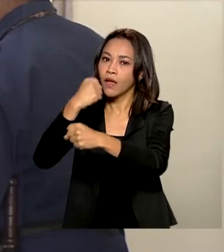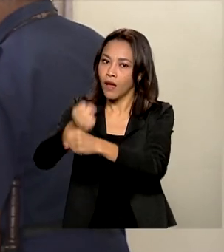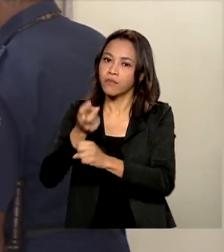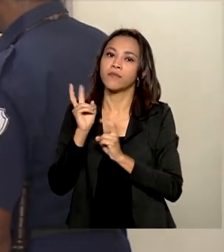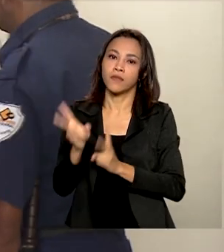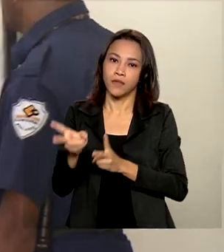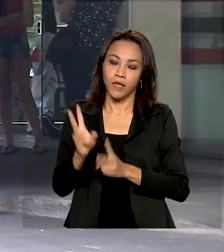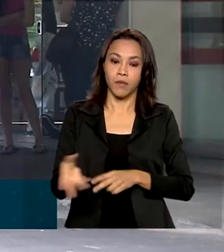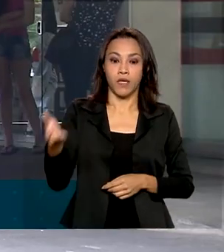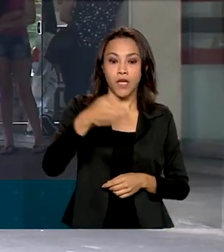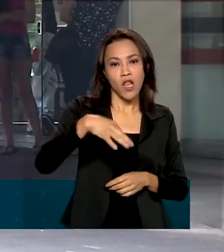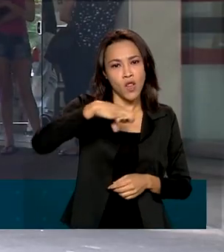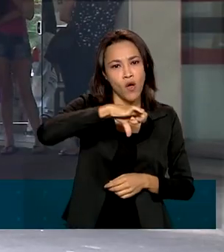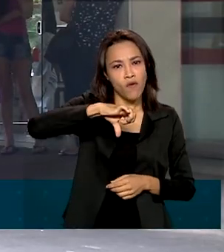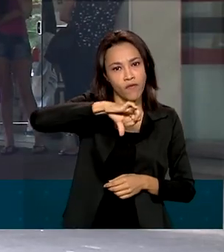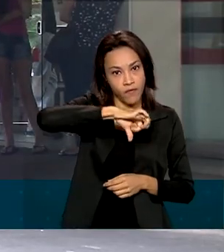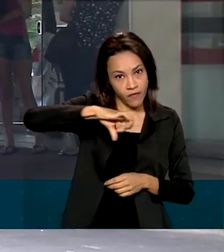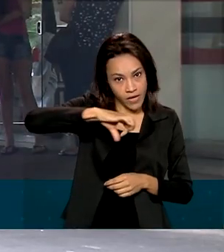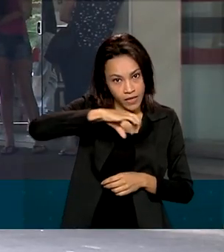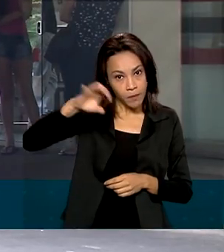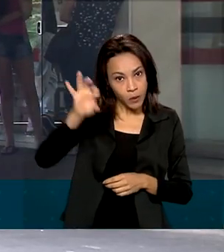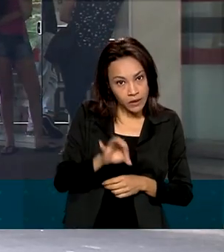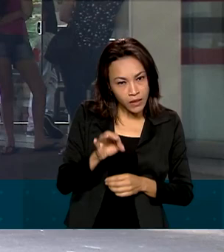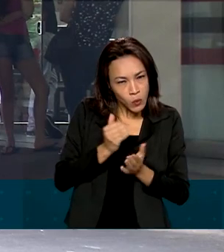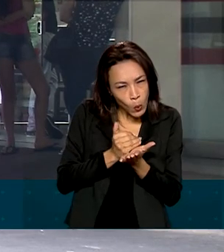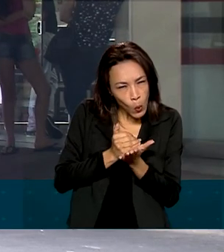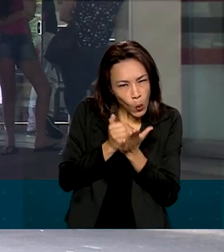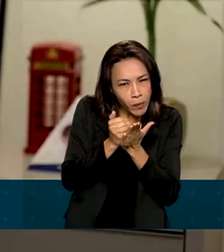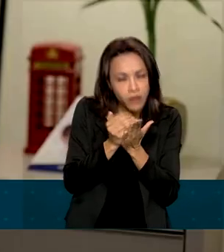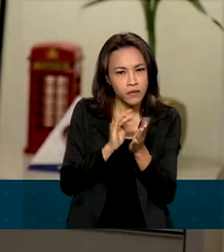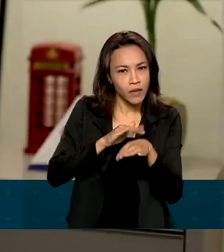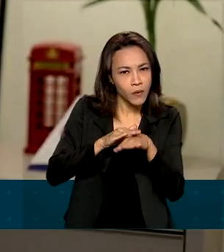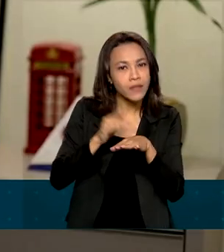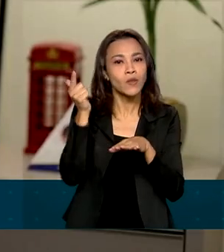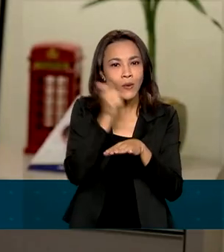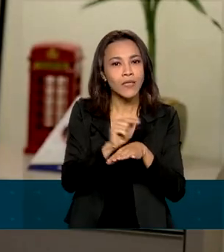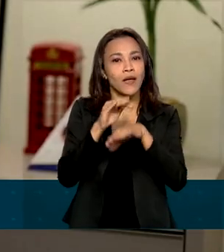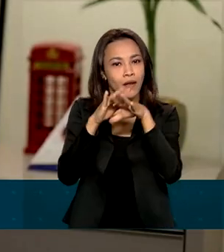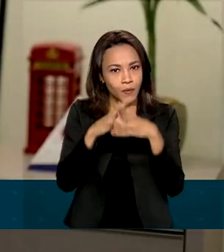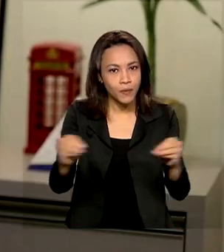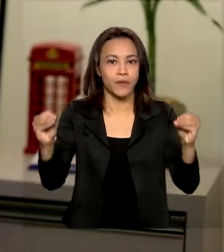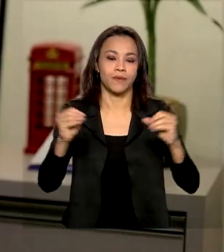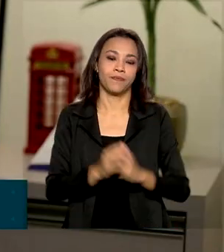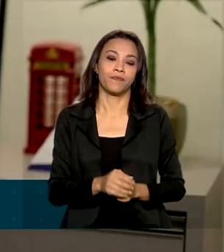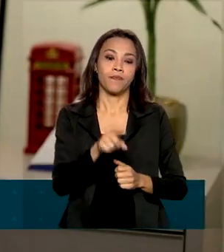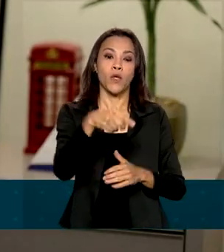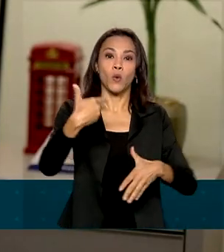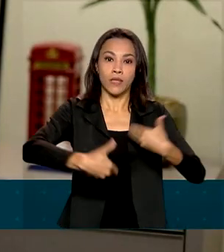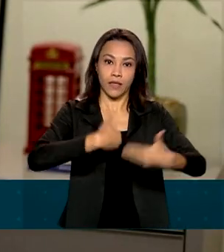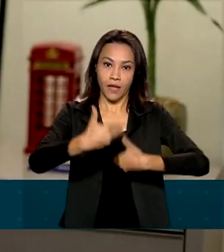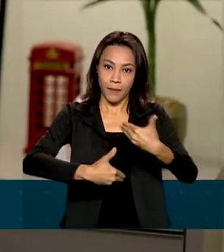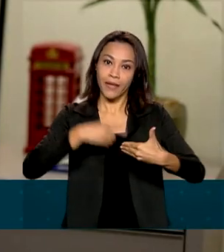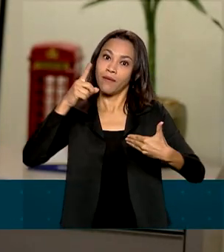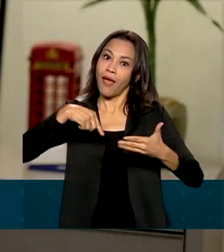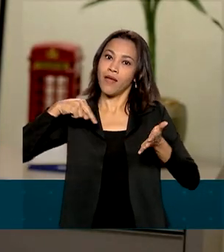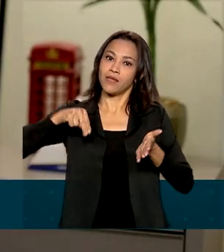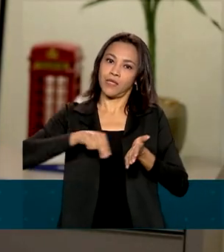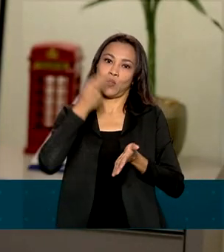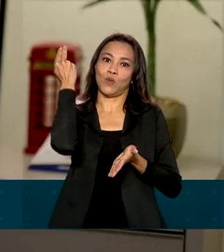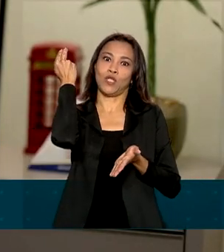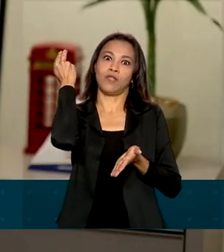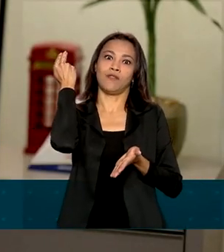dos casos em fase inicial o câncer de próstata pode ser curado o tratamento mais indicado é a cirurgia